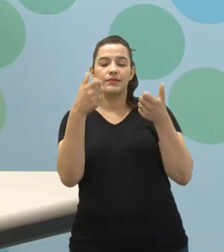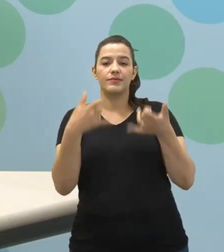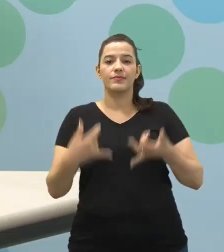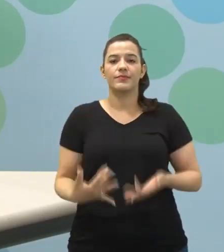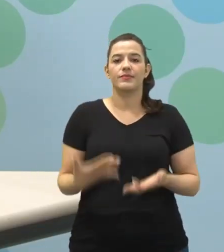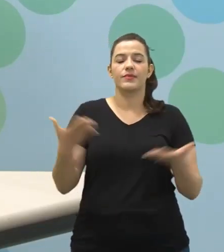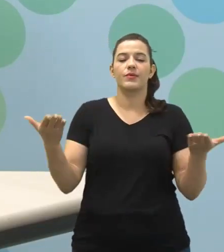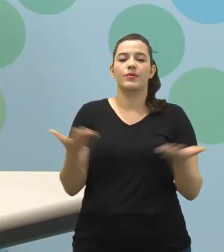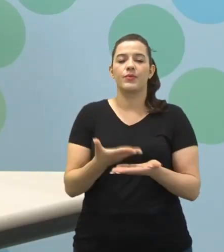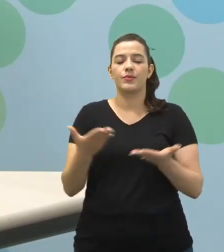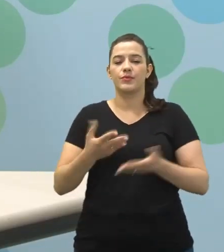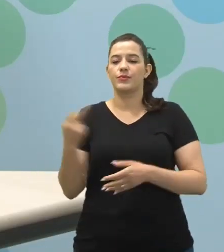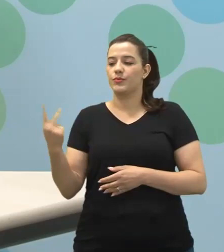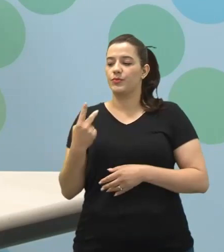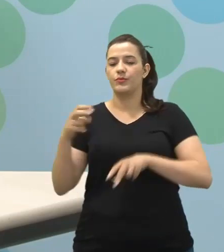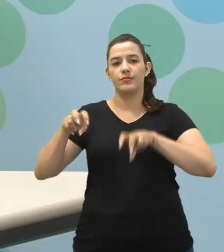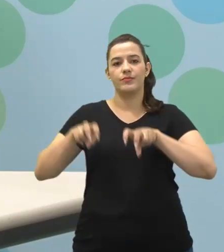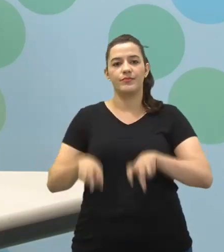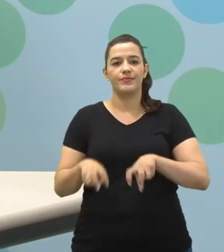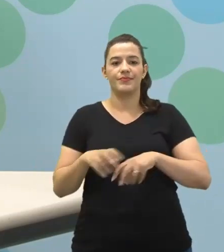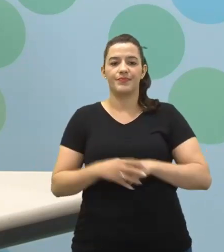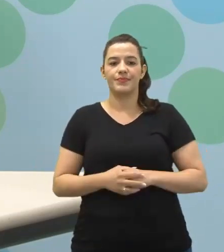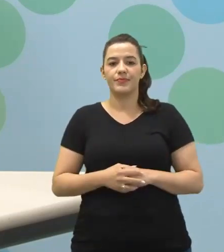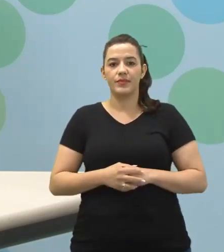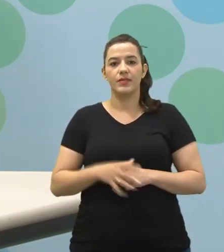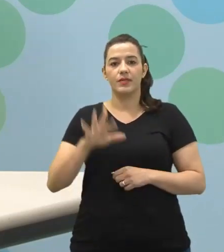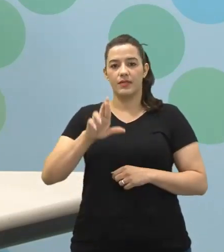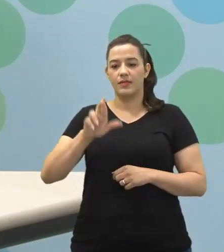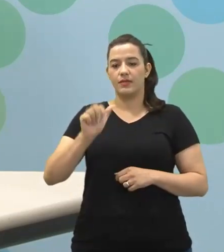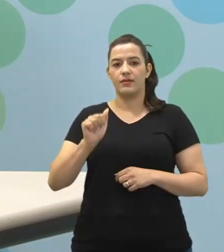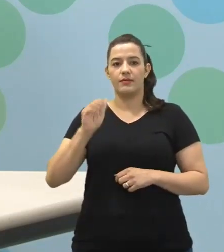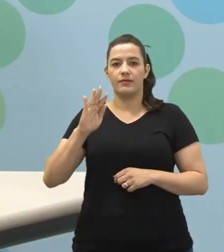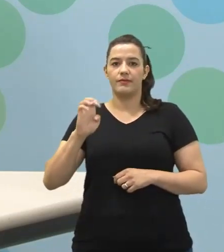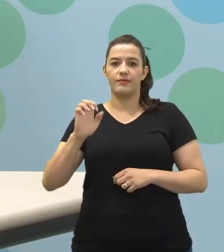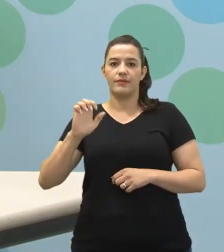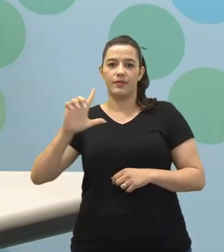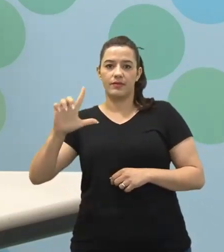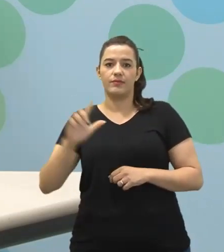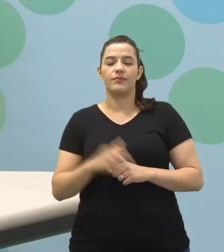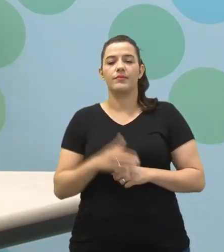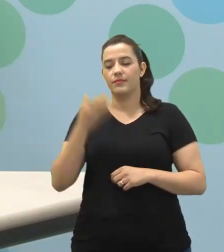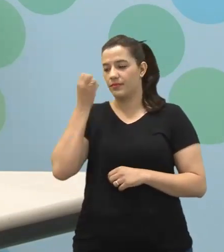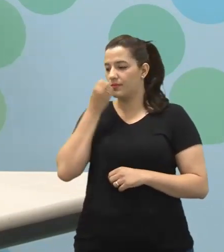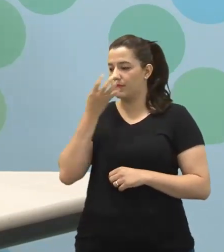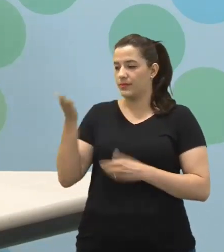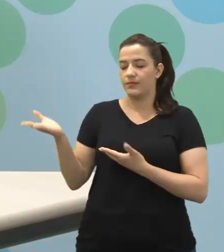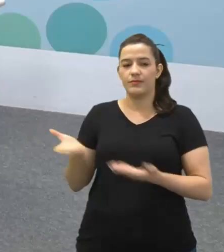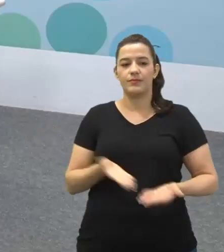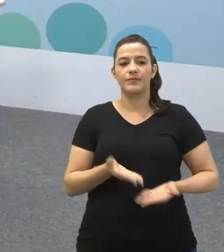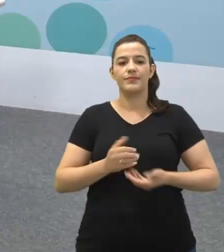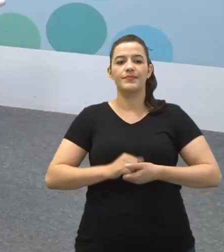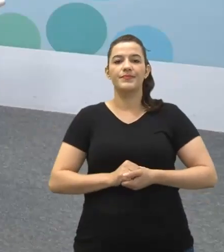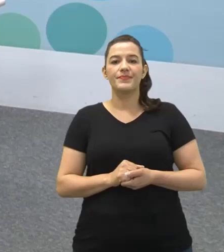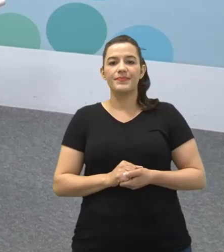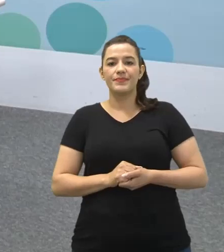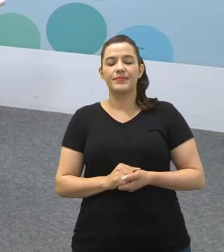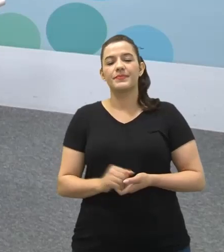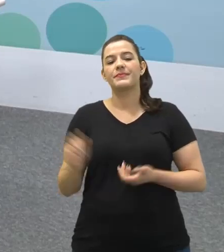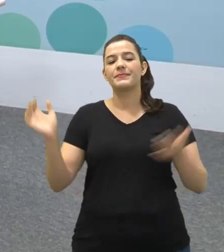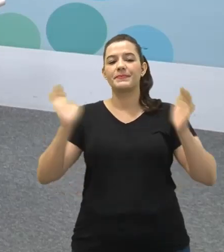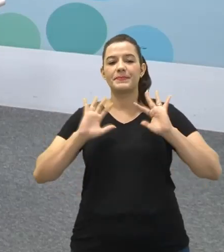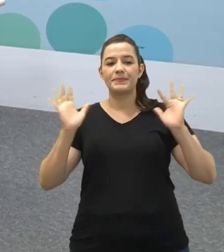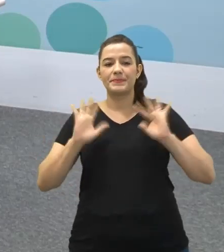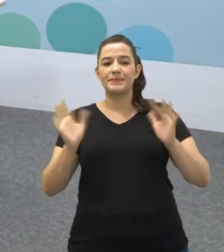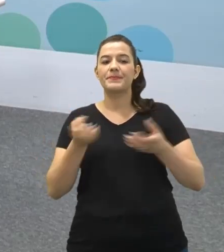dividir comigo apresentação de hoje o professor Raphael seja bem-vindo Professor Raphael ótima formação Paraná Olá professor